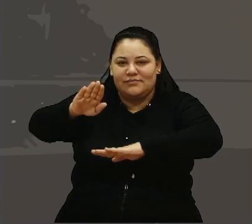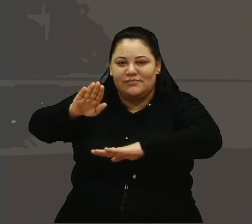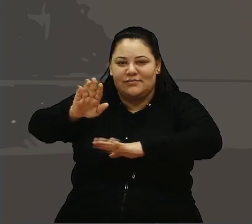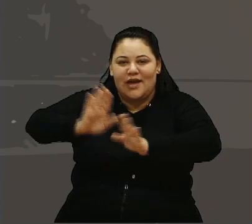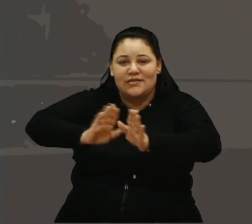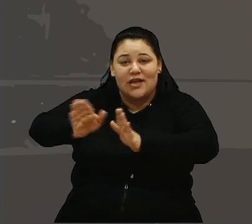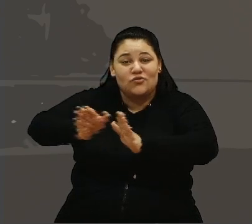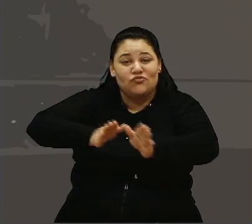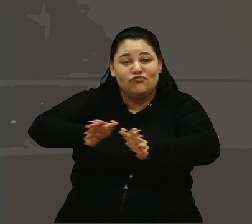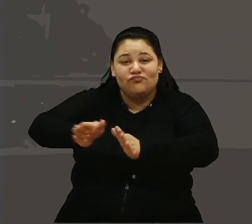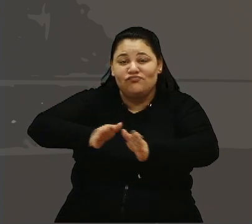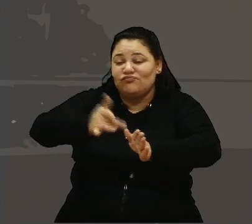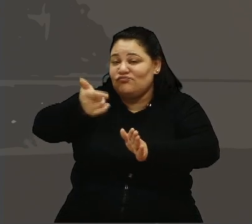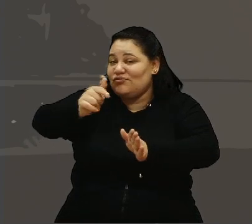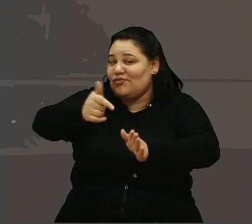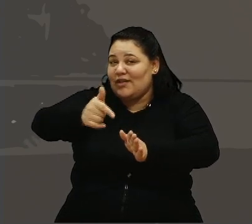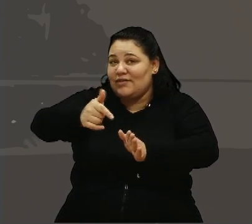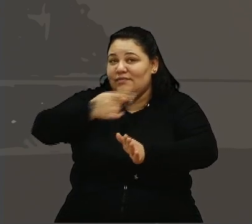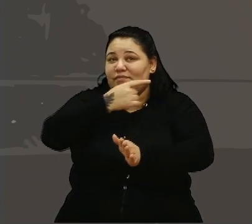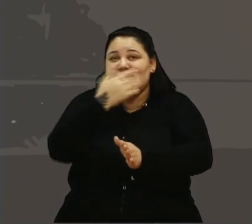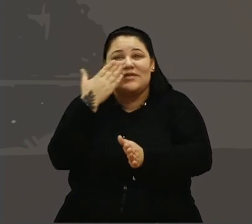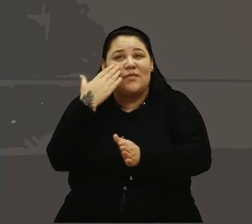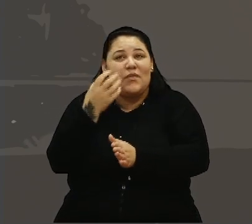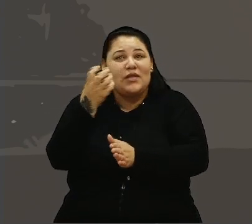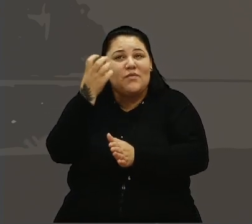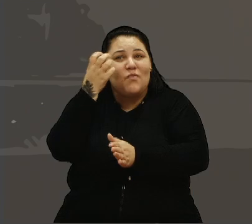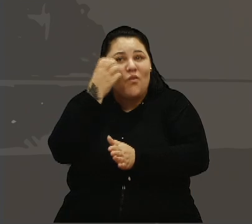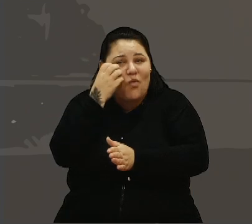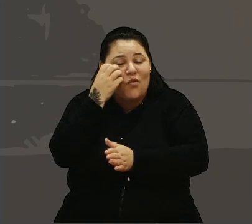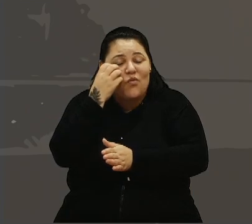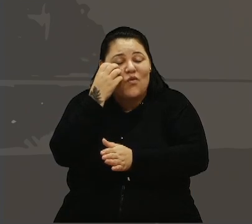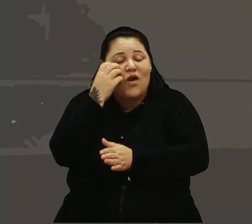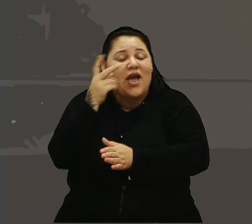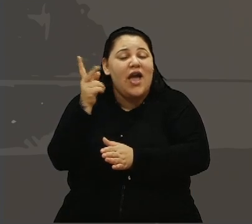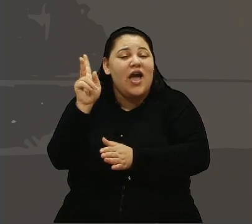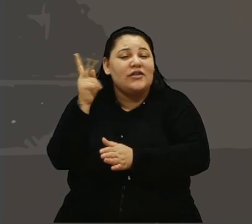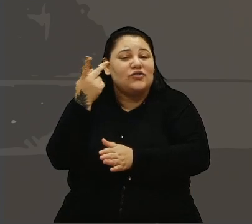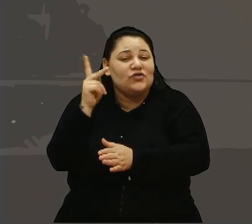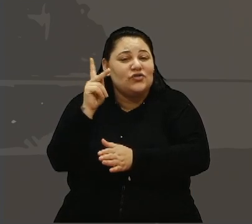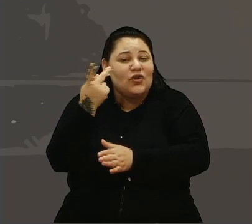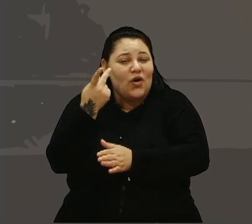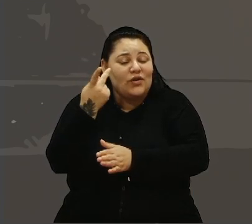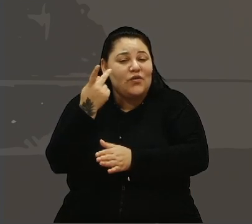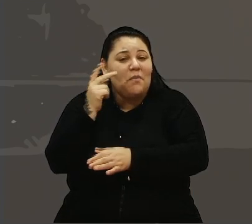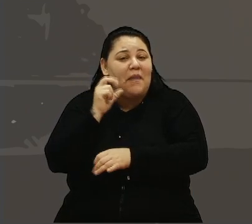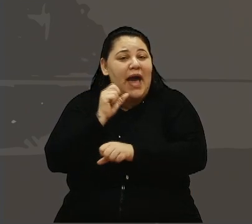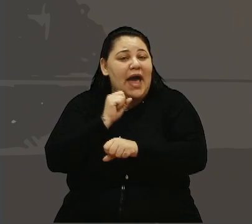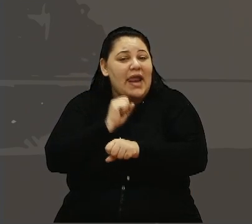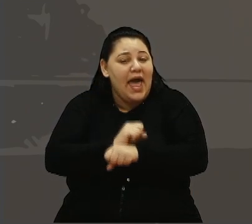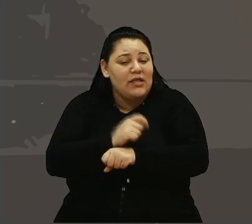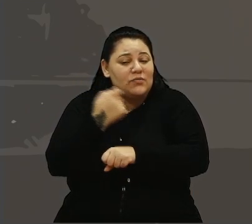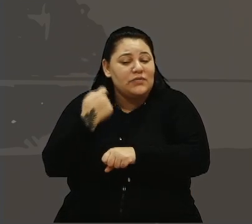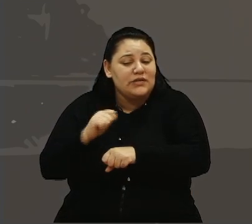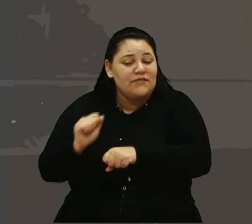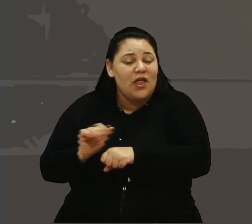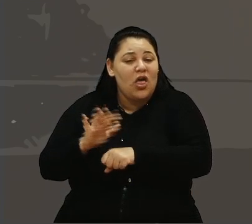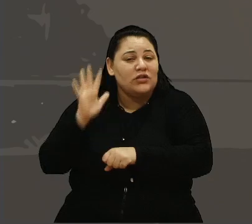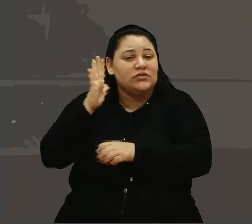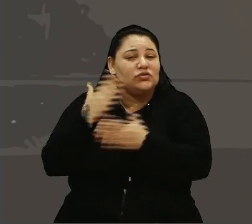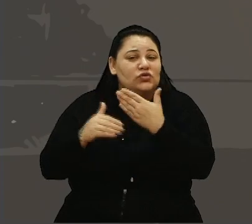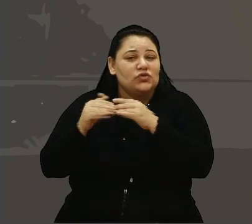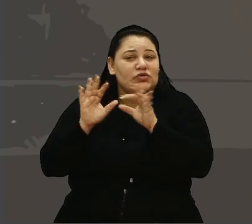dito também, é um patrimônio histórico tombado, precisa ser valorizado, todas essas questões históricas, mas nas